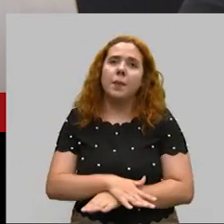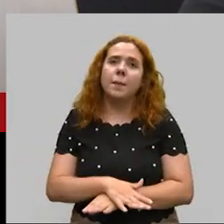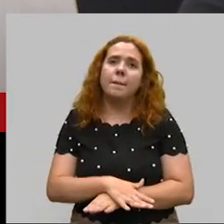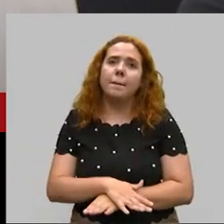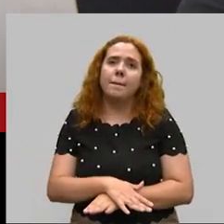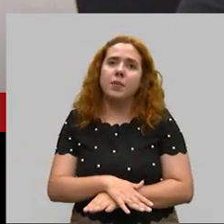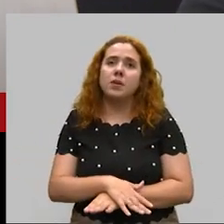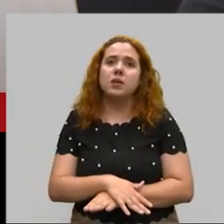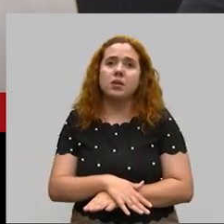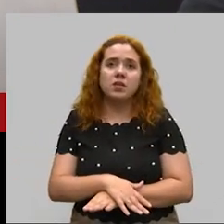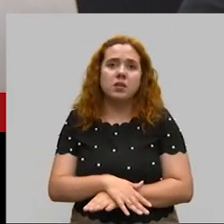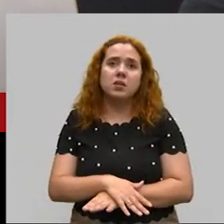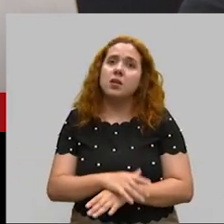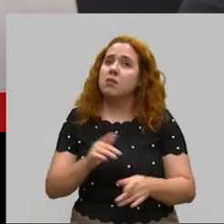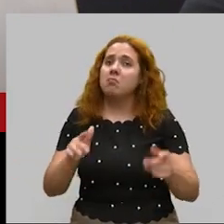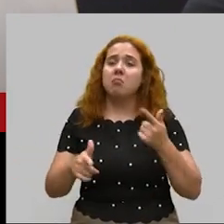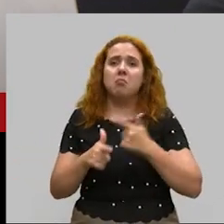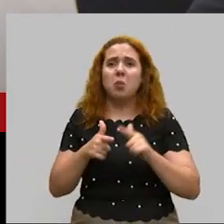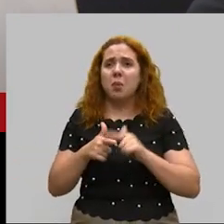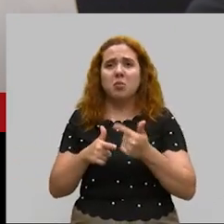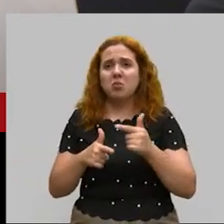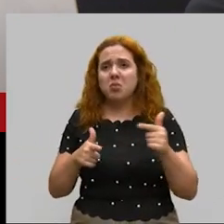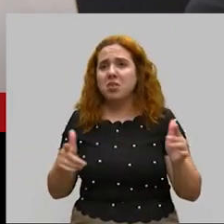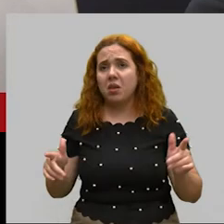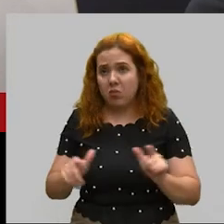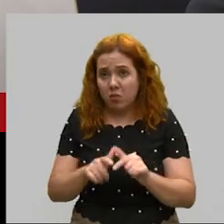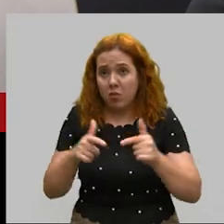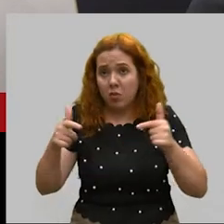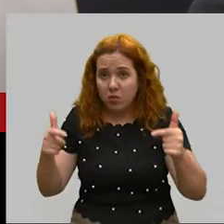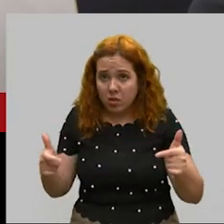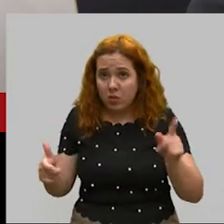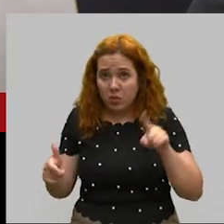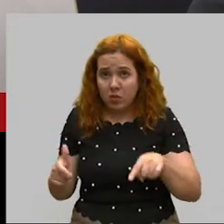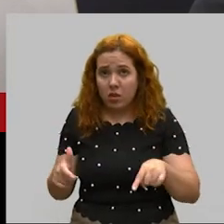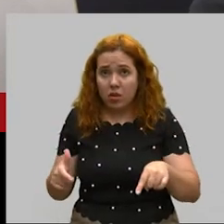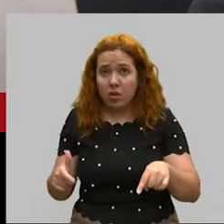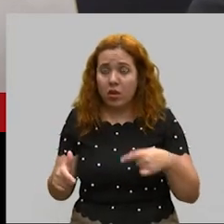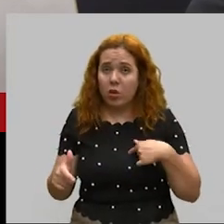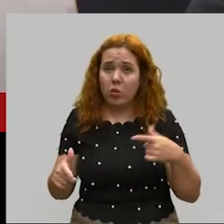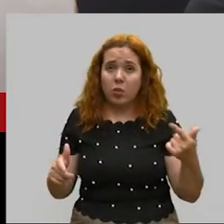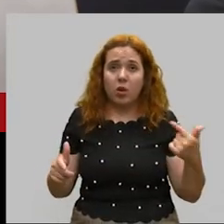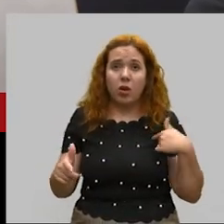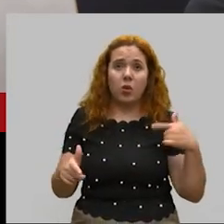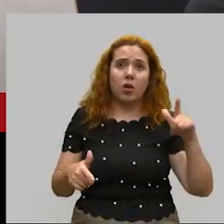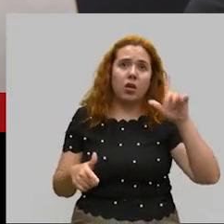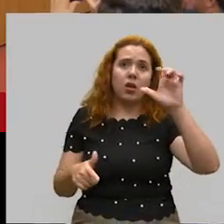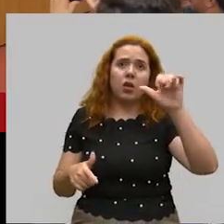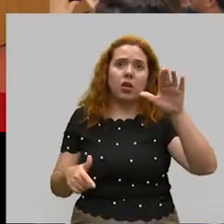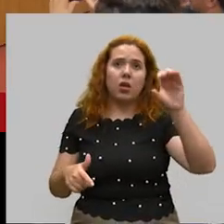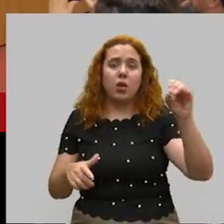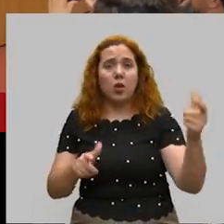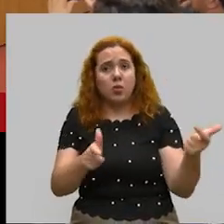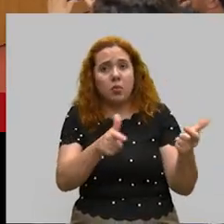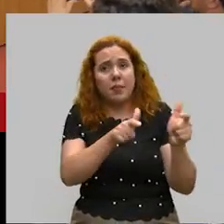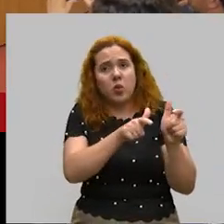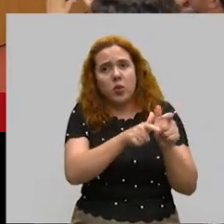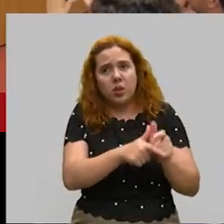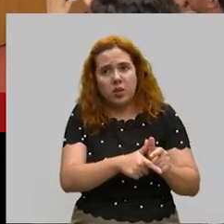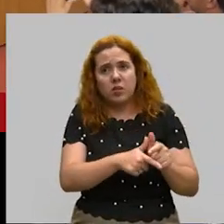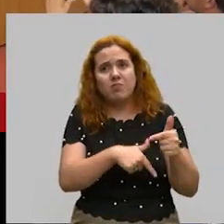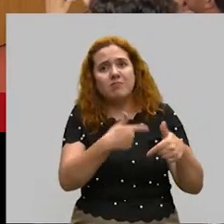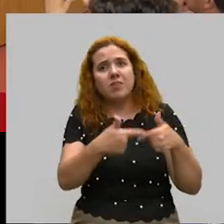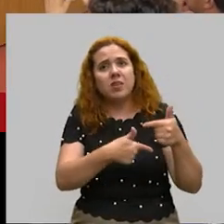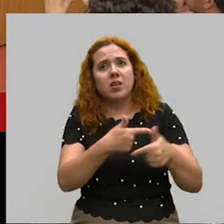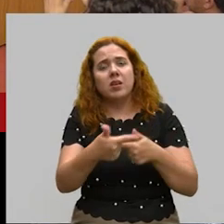que Como o governo tem maioria não vai ter dificuldade em aprovar porque eu componho a minoria eu o Leleco a gente faz parte da minoria a gente trabalha